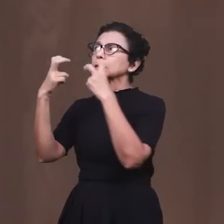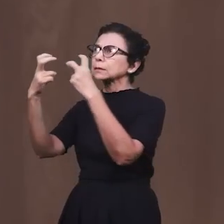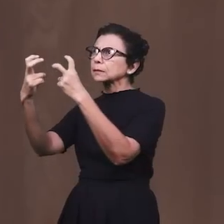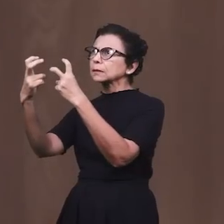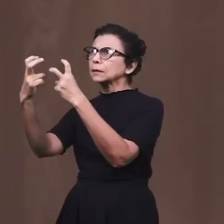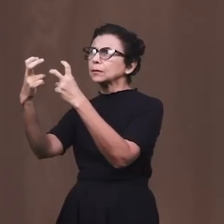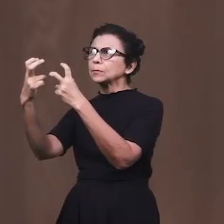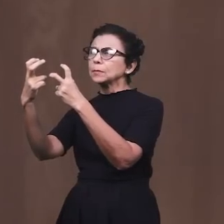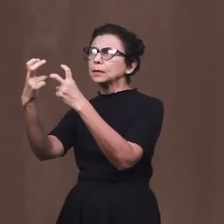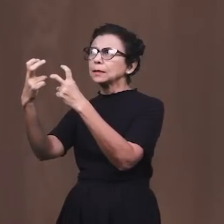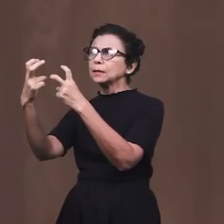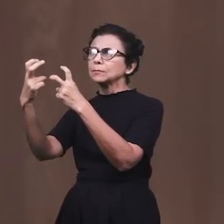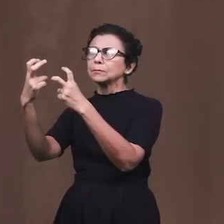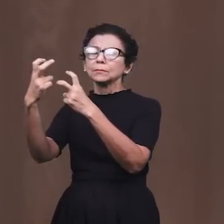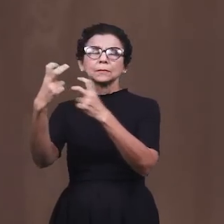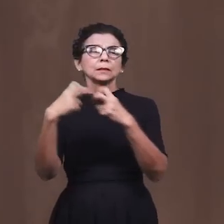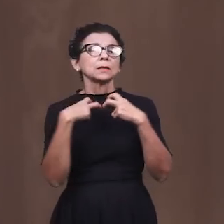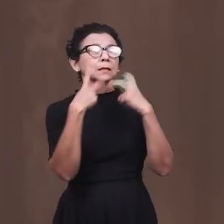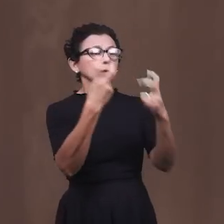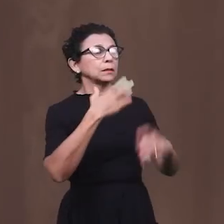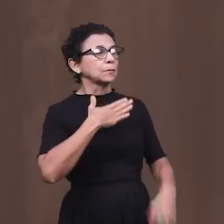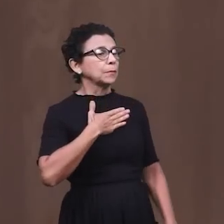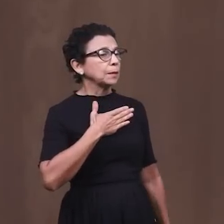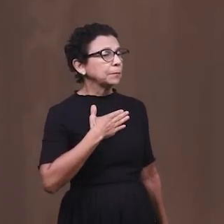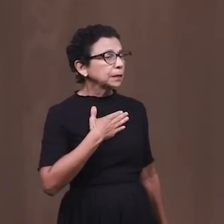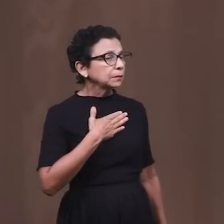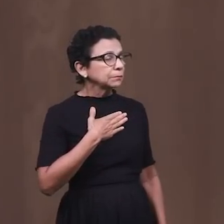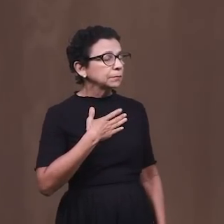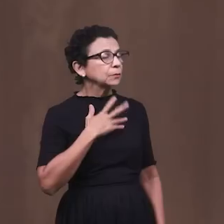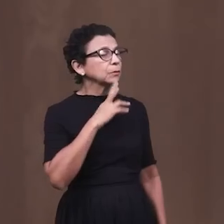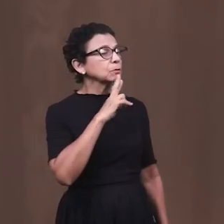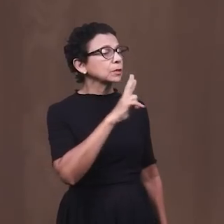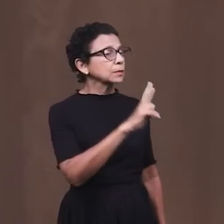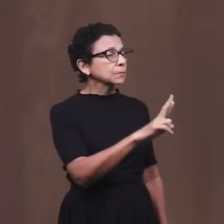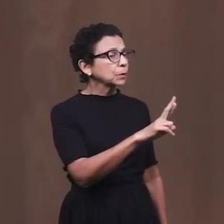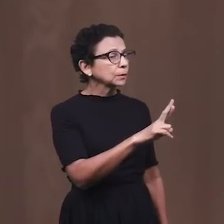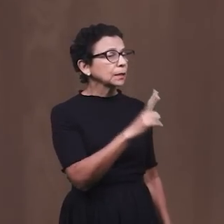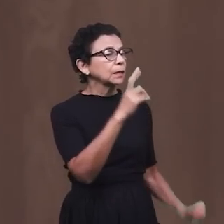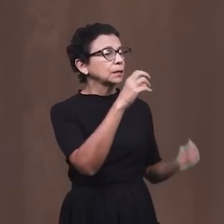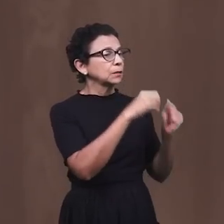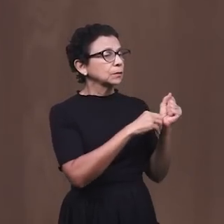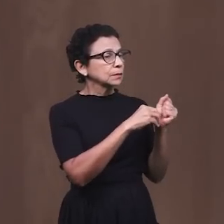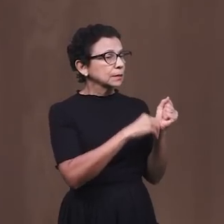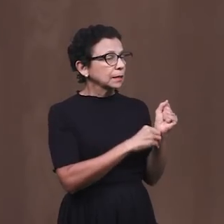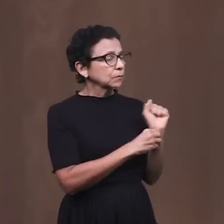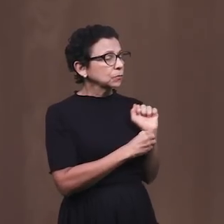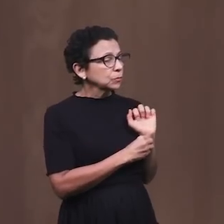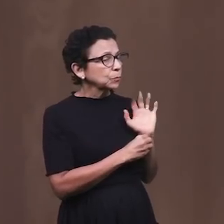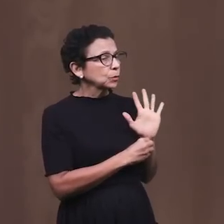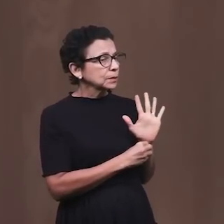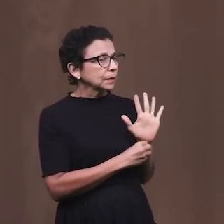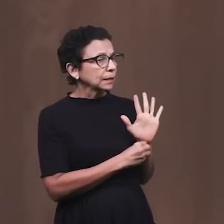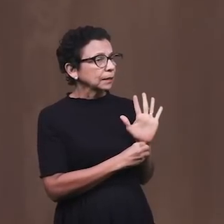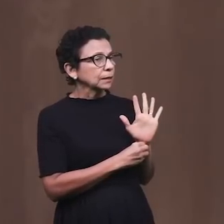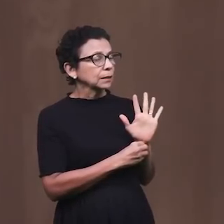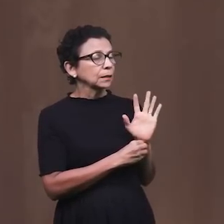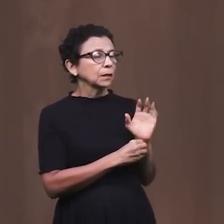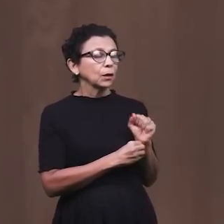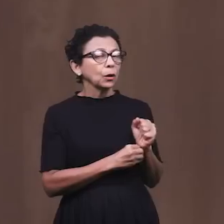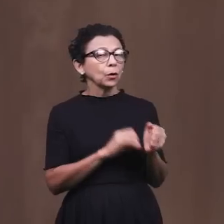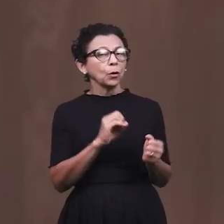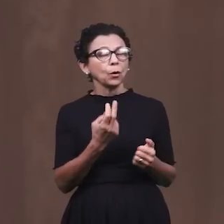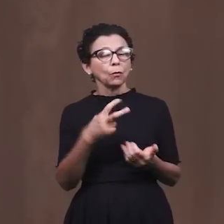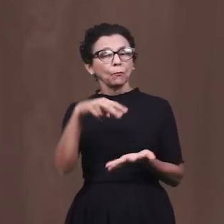e mostrar-te-ei coisas grandes e firmes ou ocultas, né? Tem uma tradução que fala oculta, a outra tradução fala firme. Por